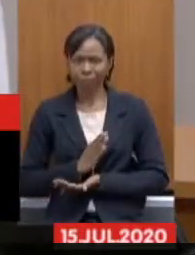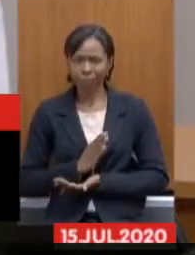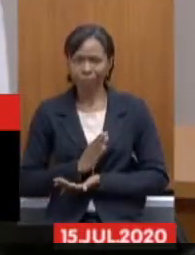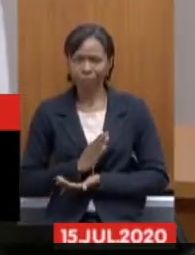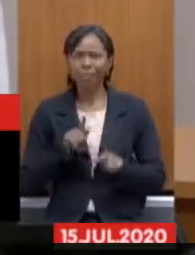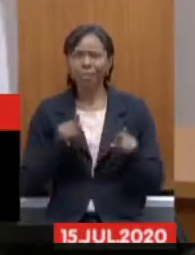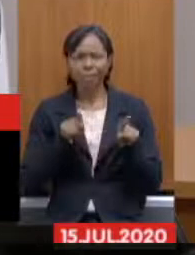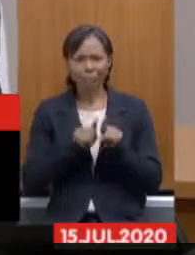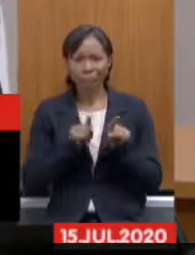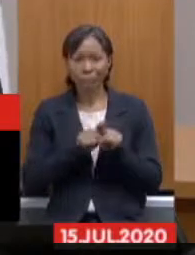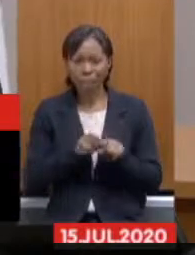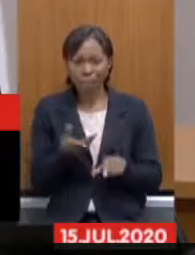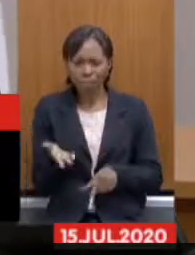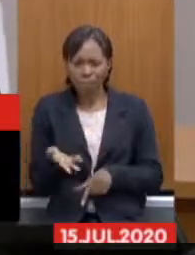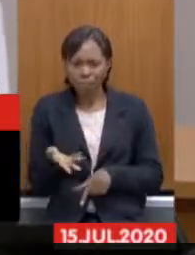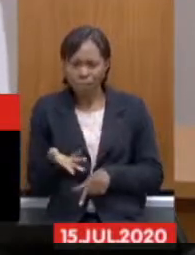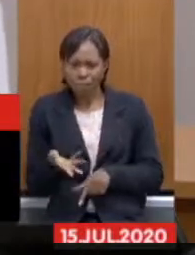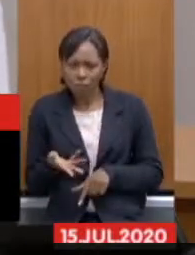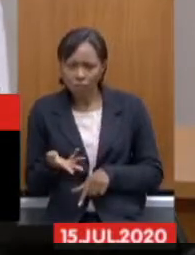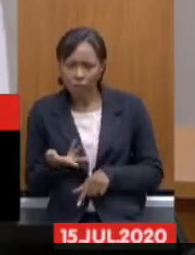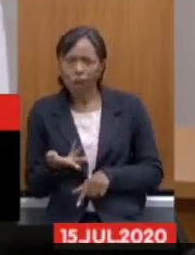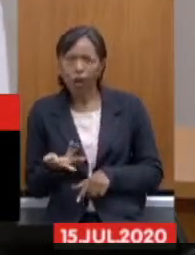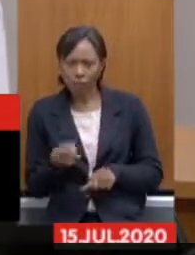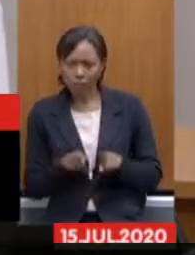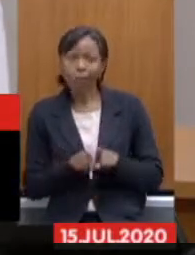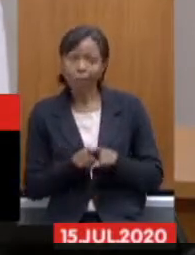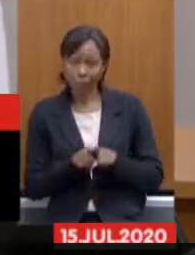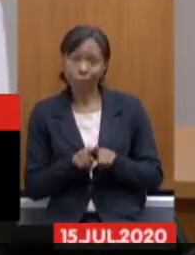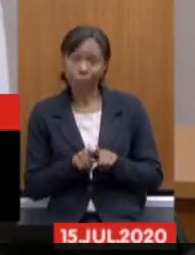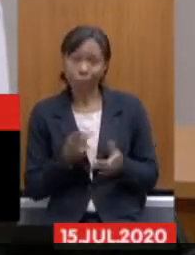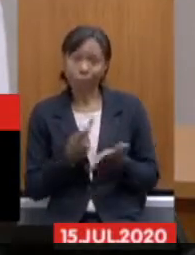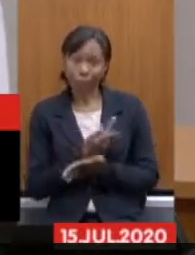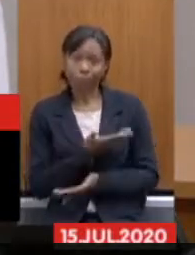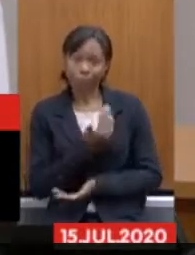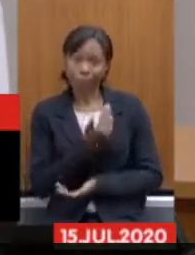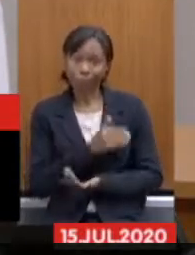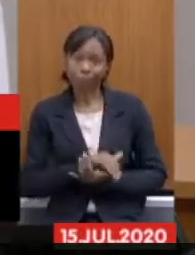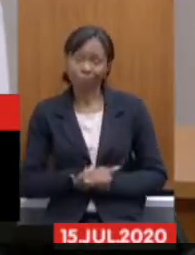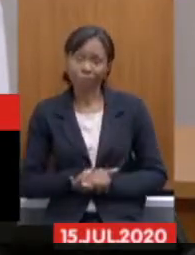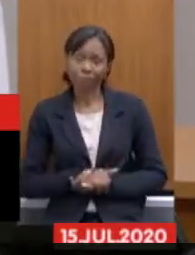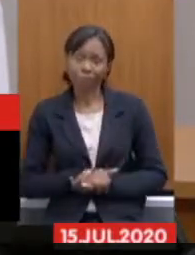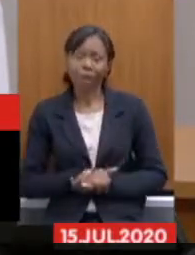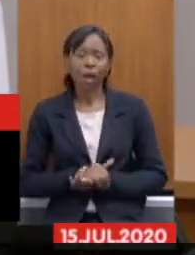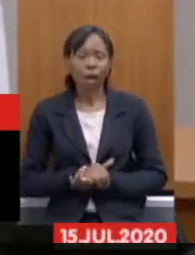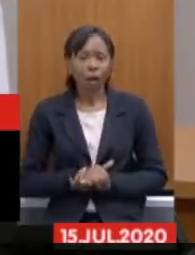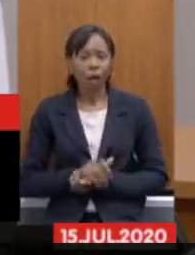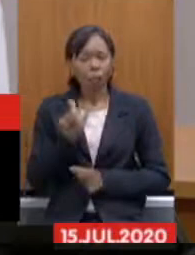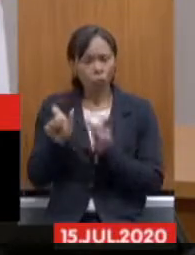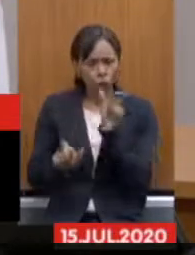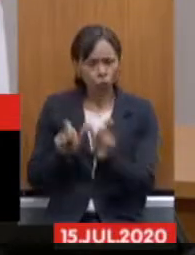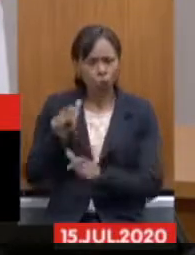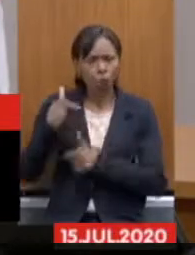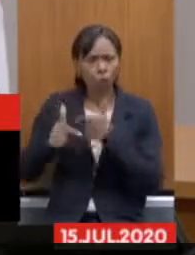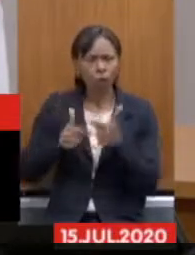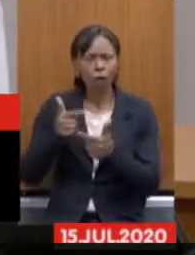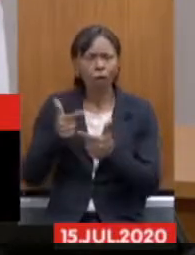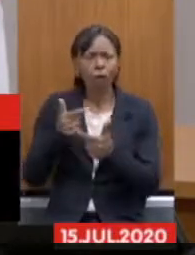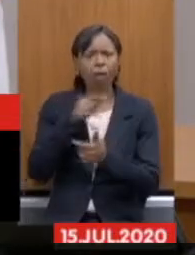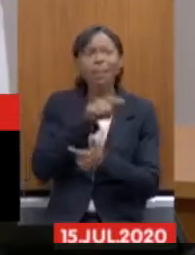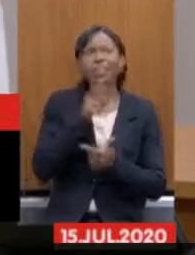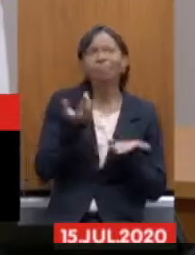também a toque de caixa não podemos dizer assim um trabalhador passar uma imagem